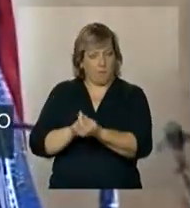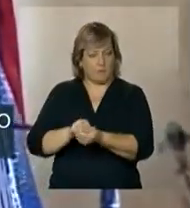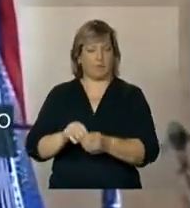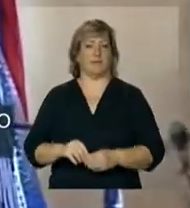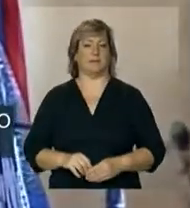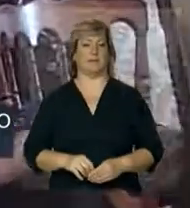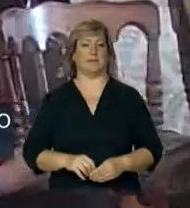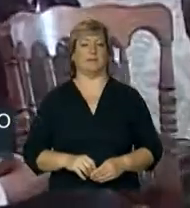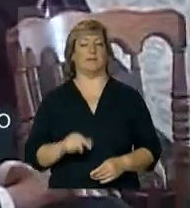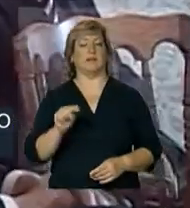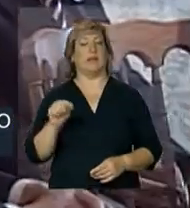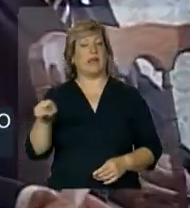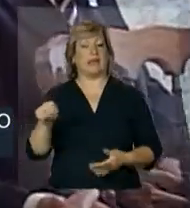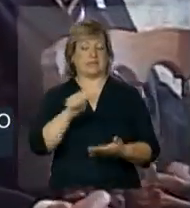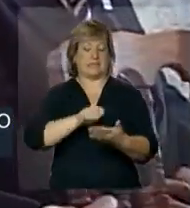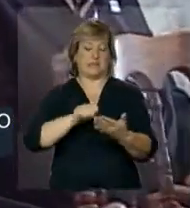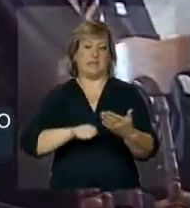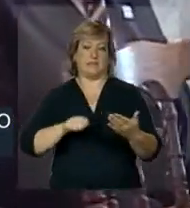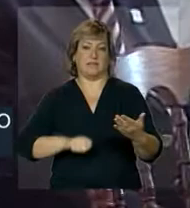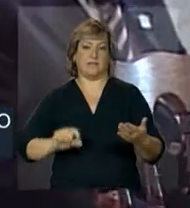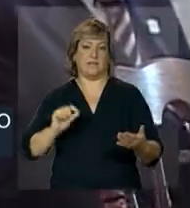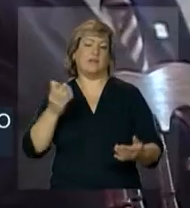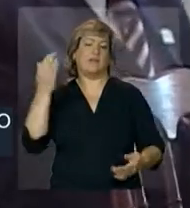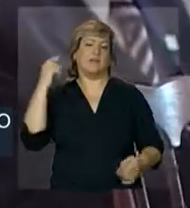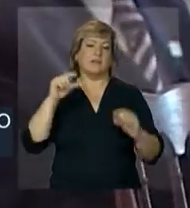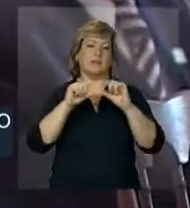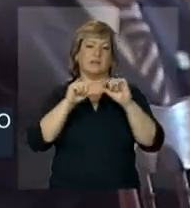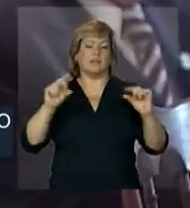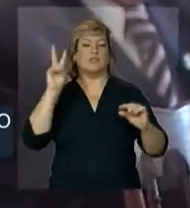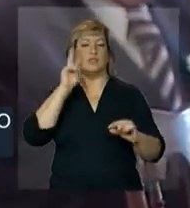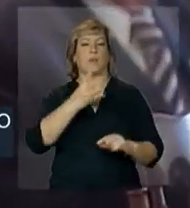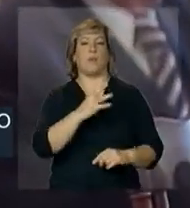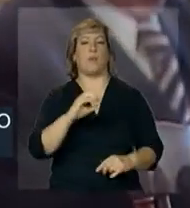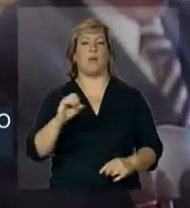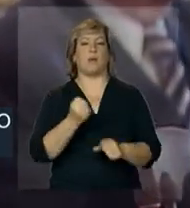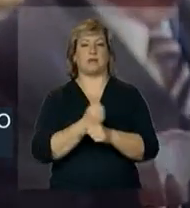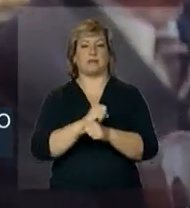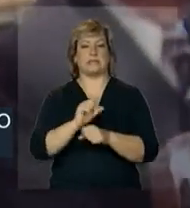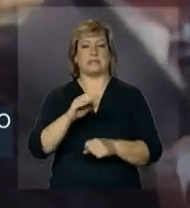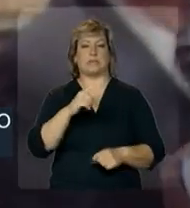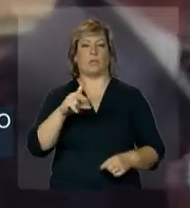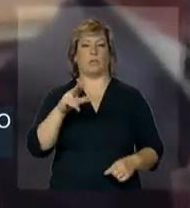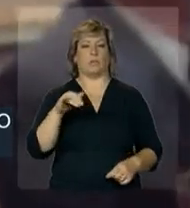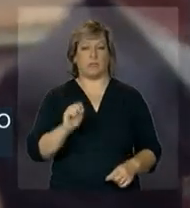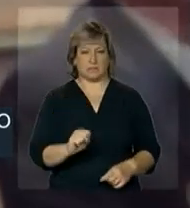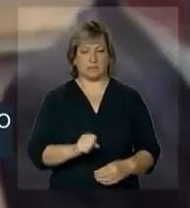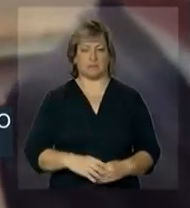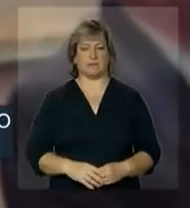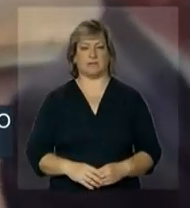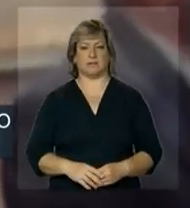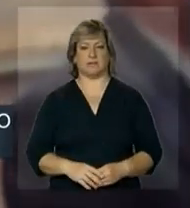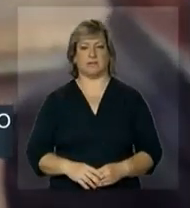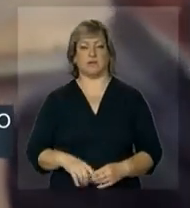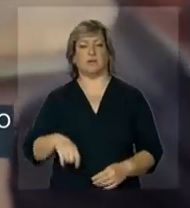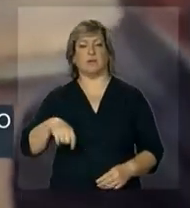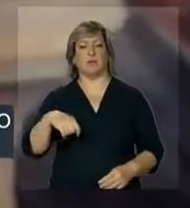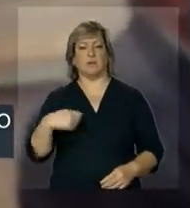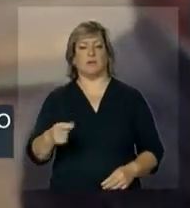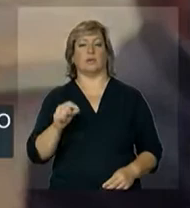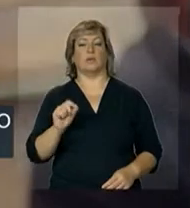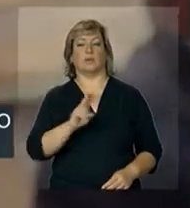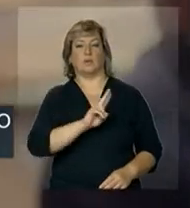que ele escreveu num recente artigo sobre os 400 anos de São Luís. Cognominada